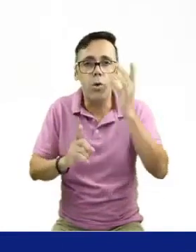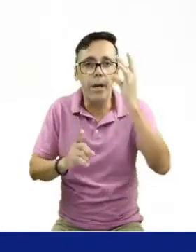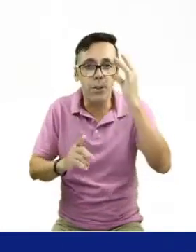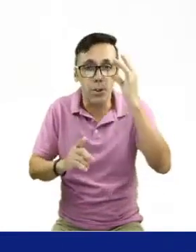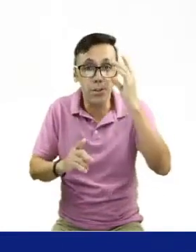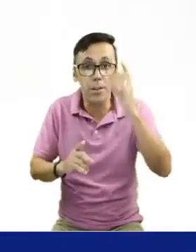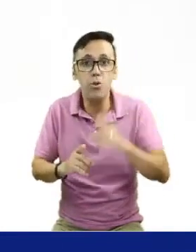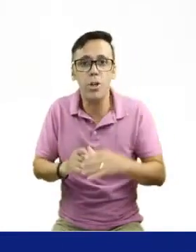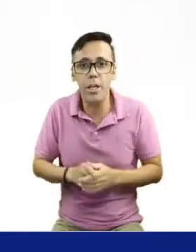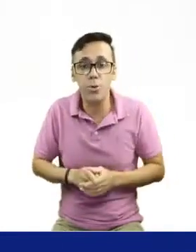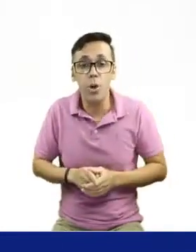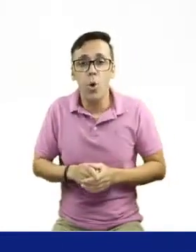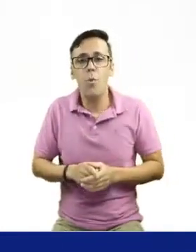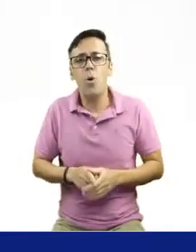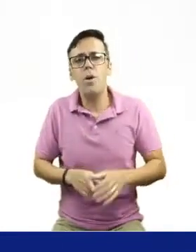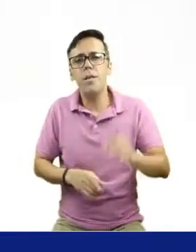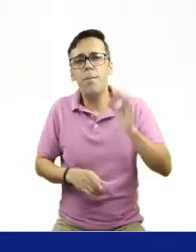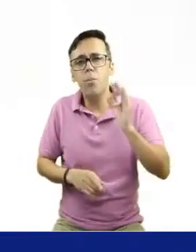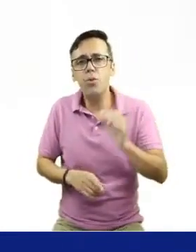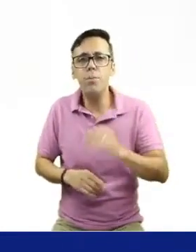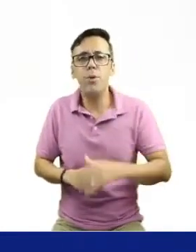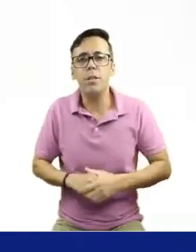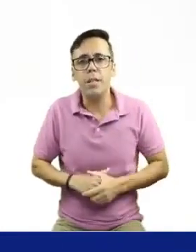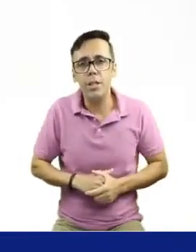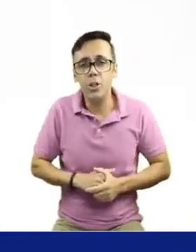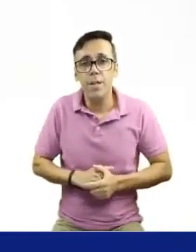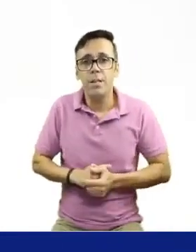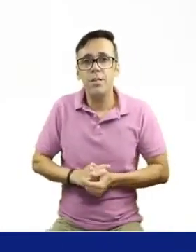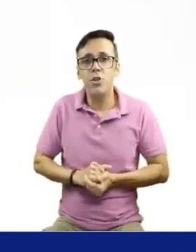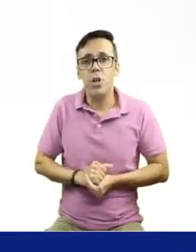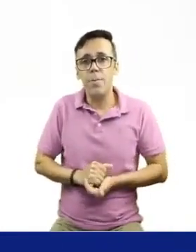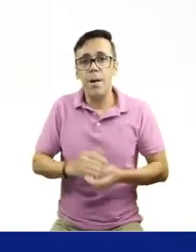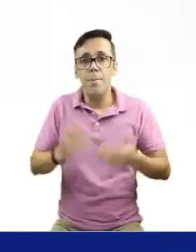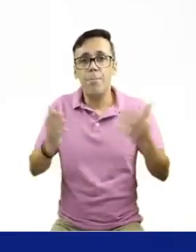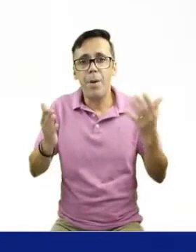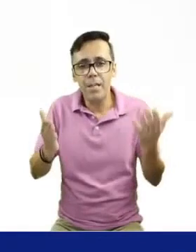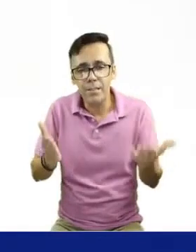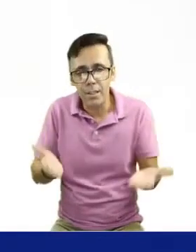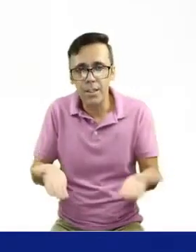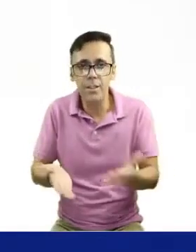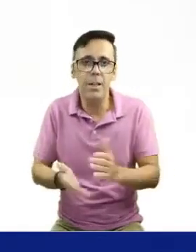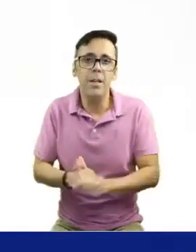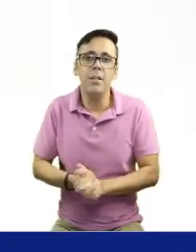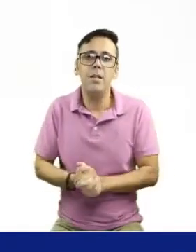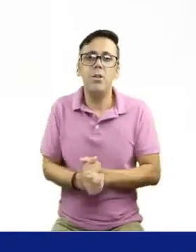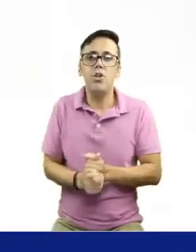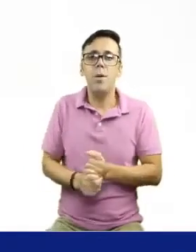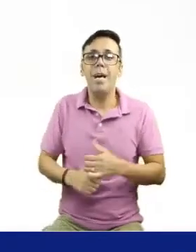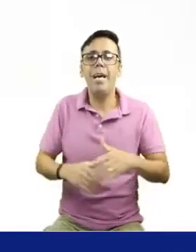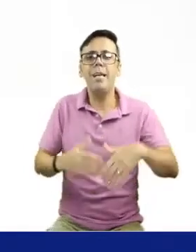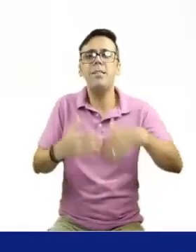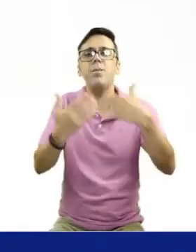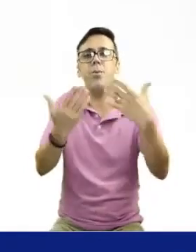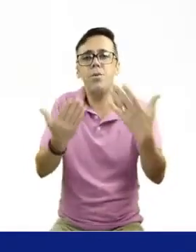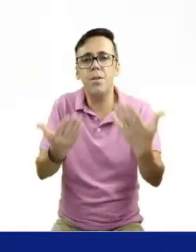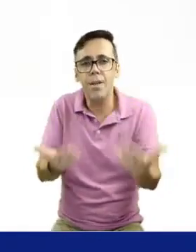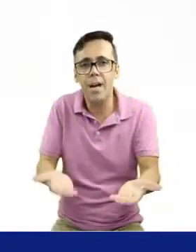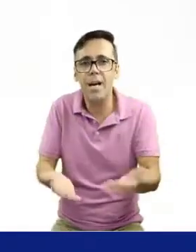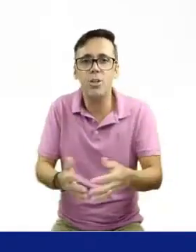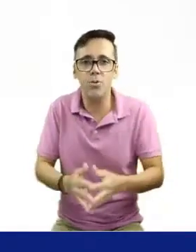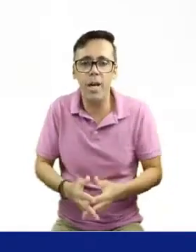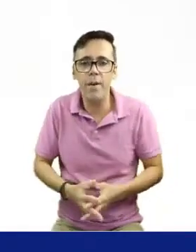estamos gerando concorrência nós estamos gerando uma coisa muito importante que se chama parceria que se a